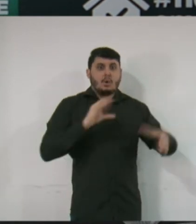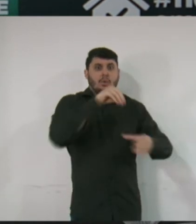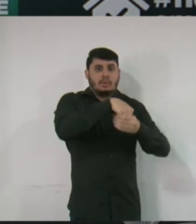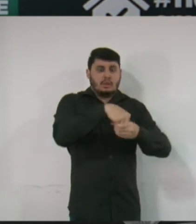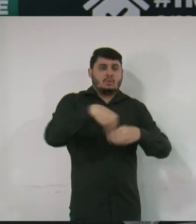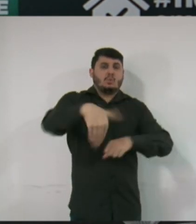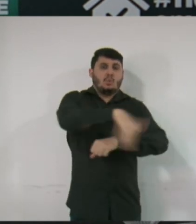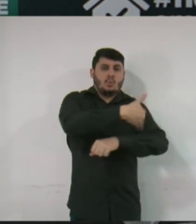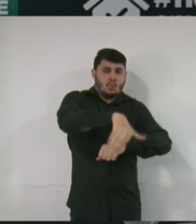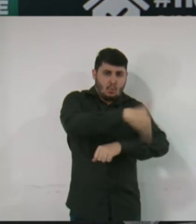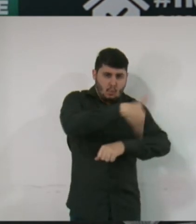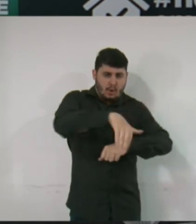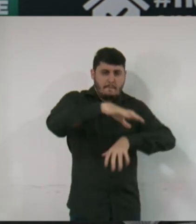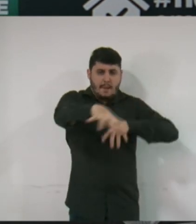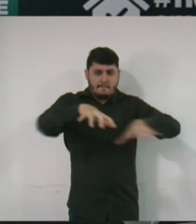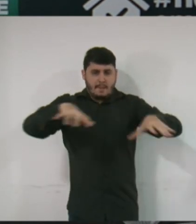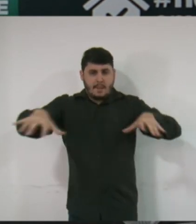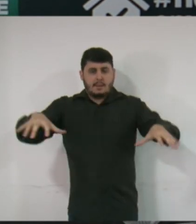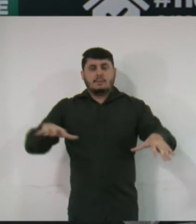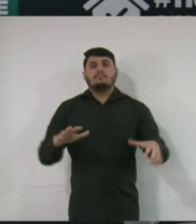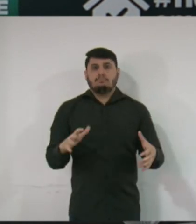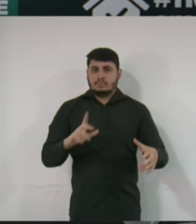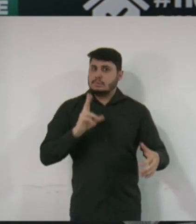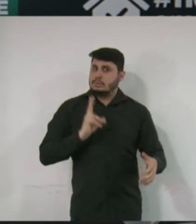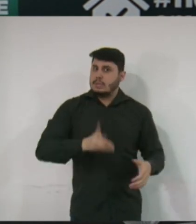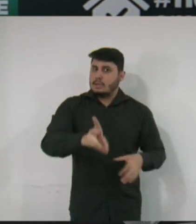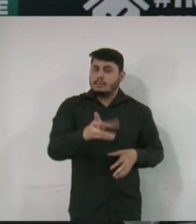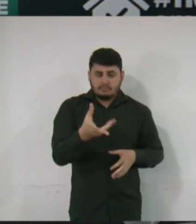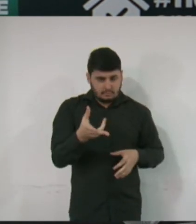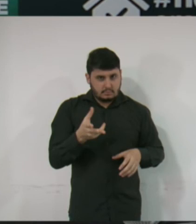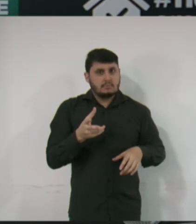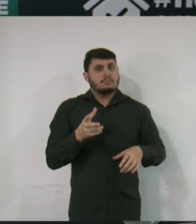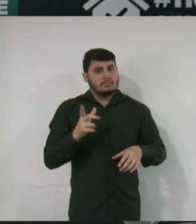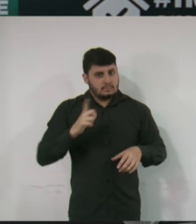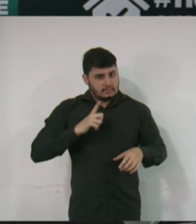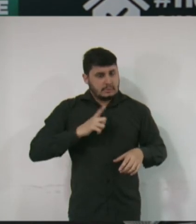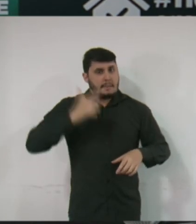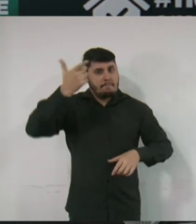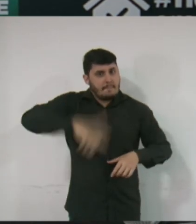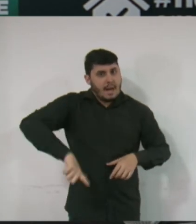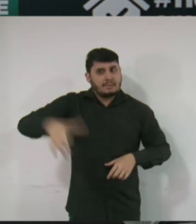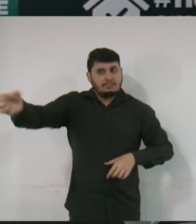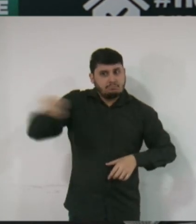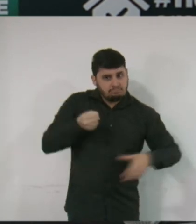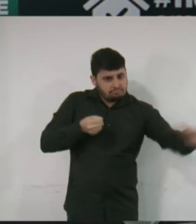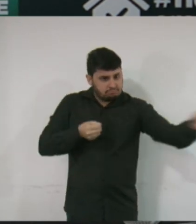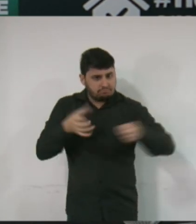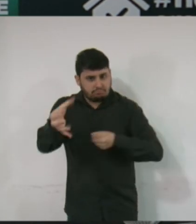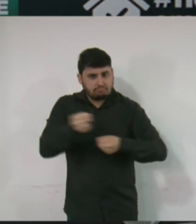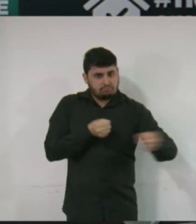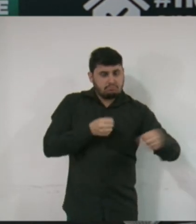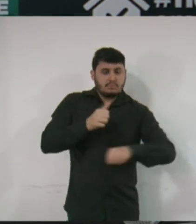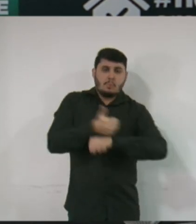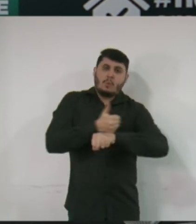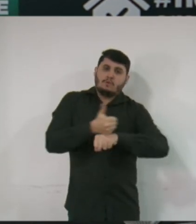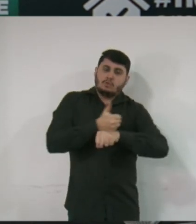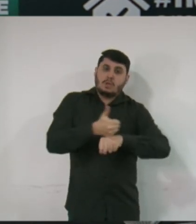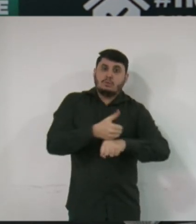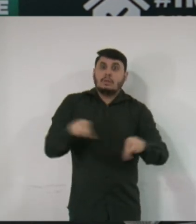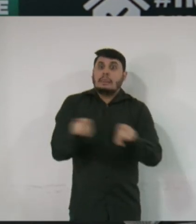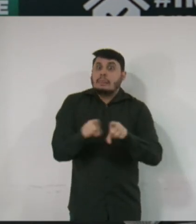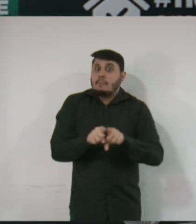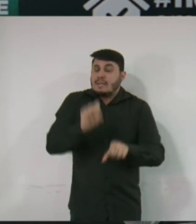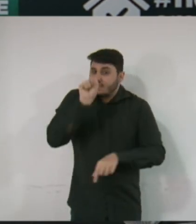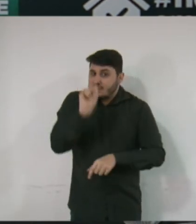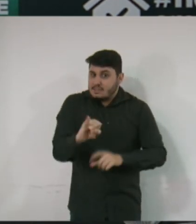200 pessoas por turno e a gente está convocando os profissionais para que, quando for autorizada a retomada das atividades da Brasilite, a gente também